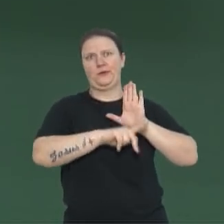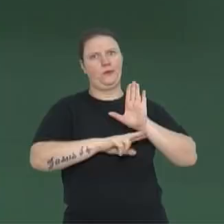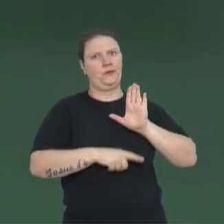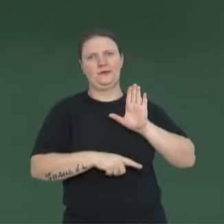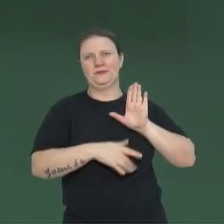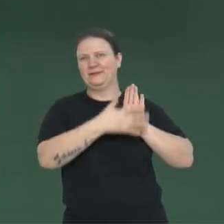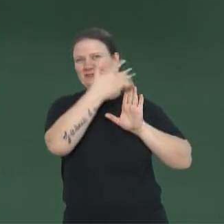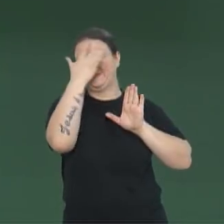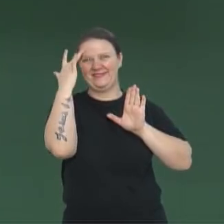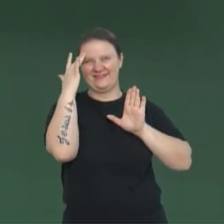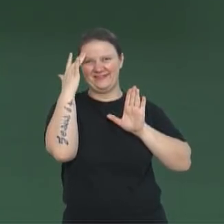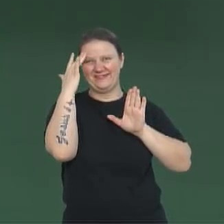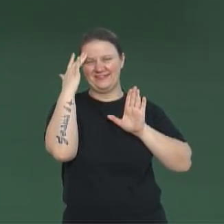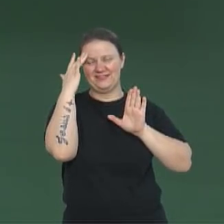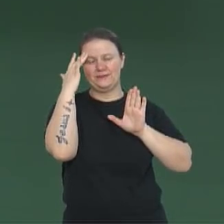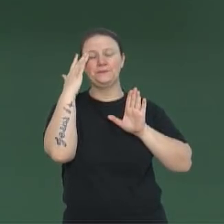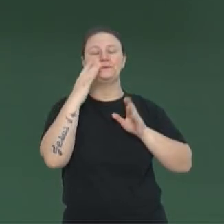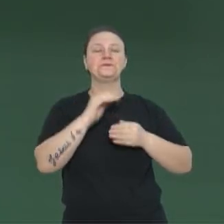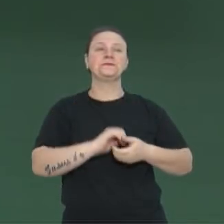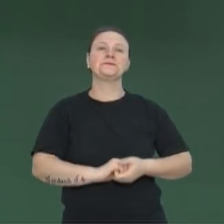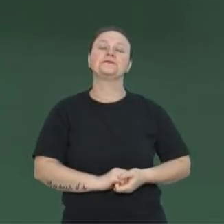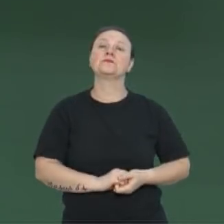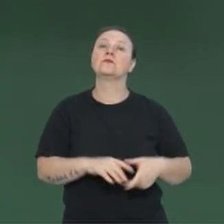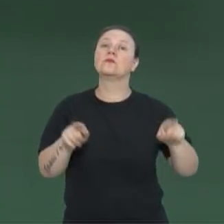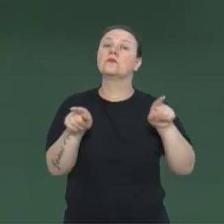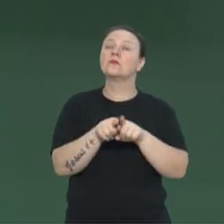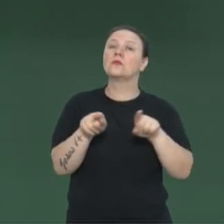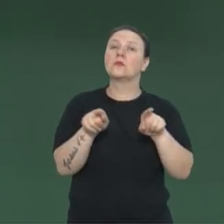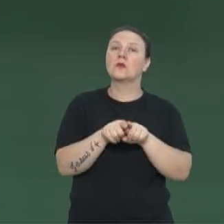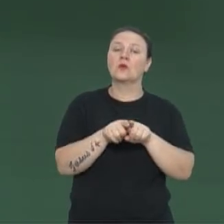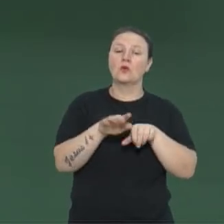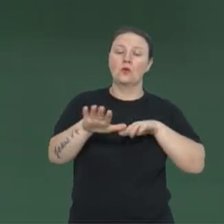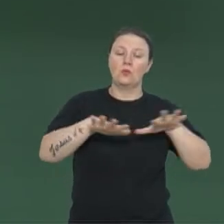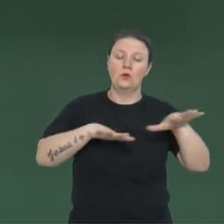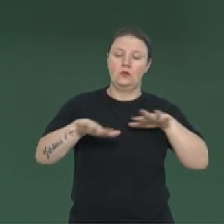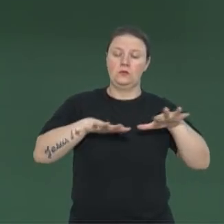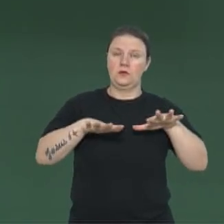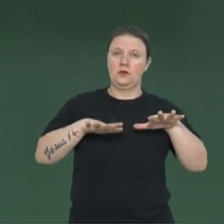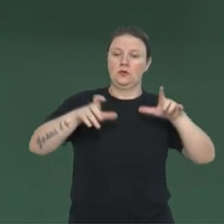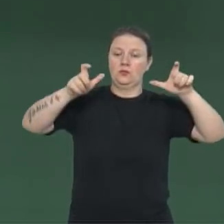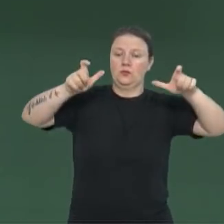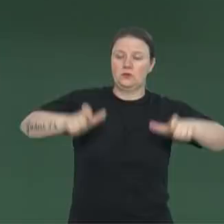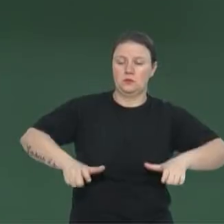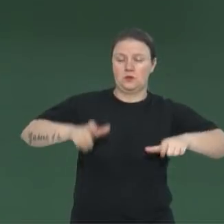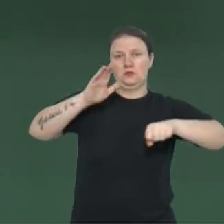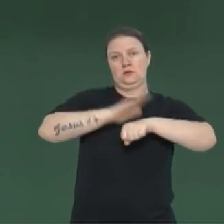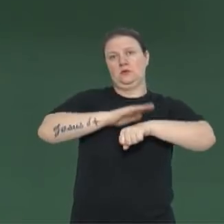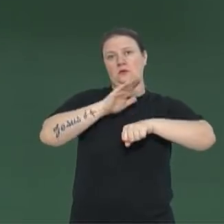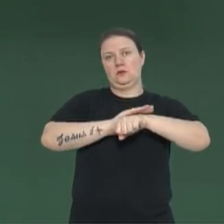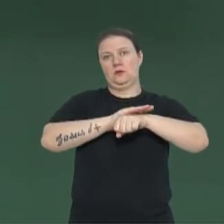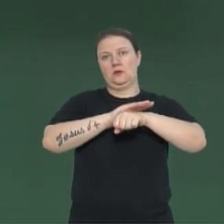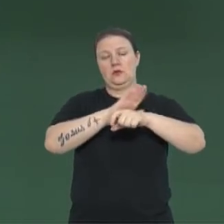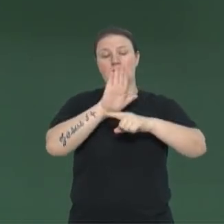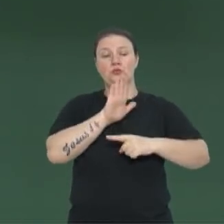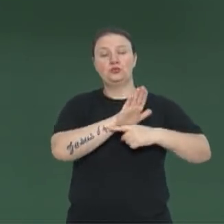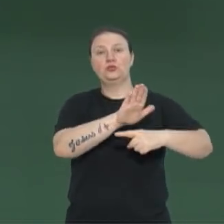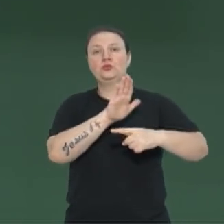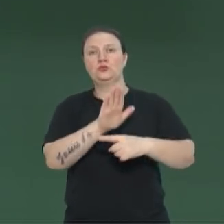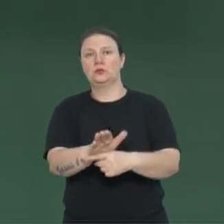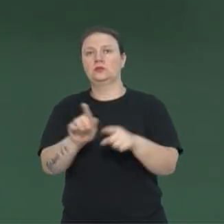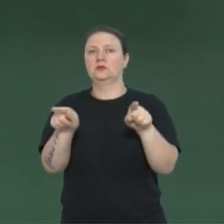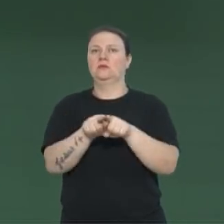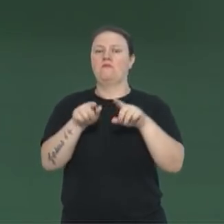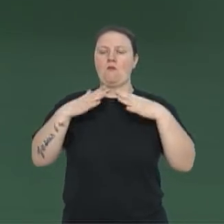circense. O movimento, o espaço e o tempo também contribuem para que a expressão